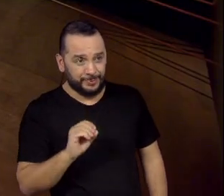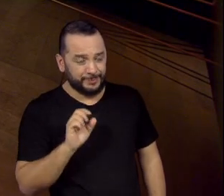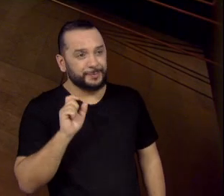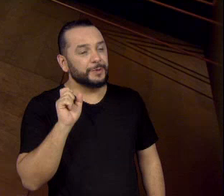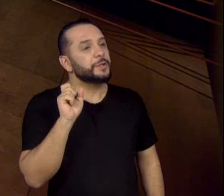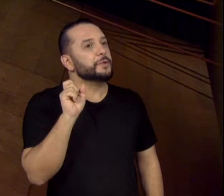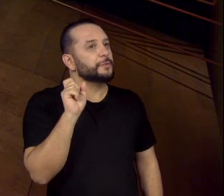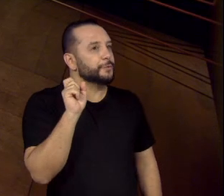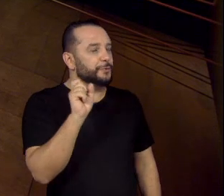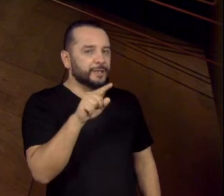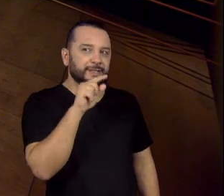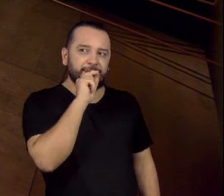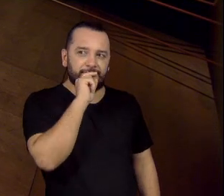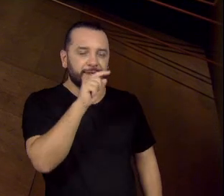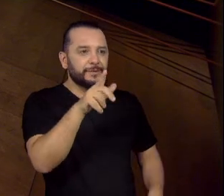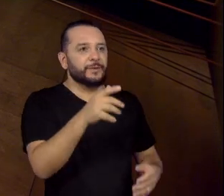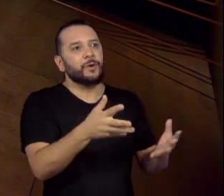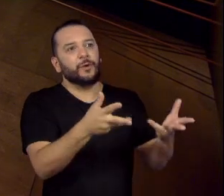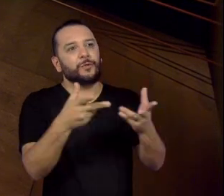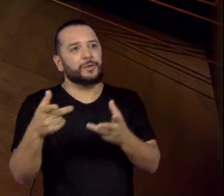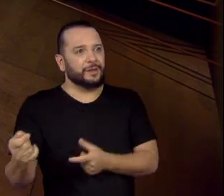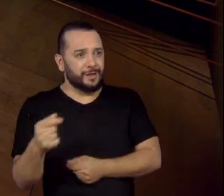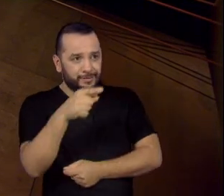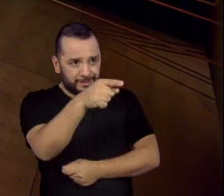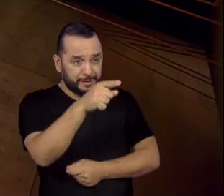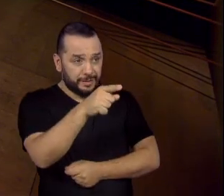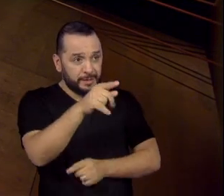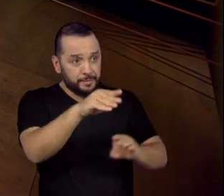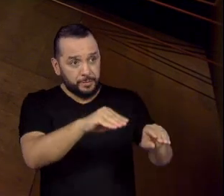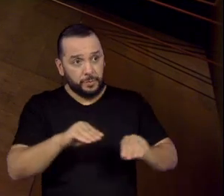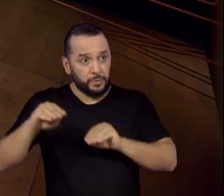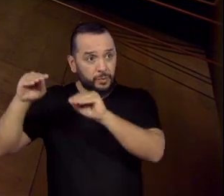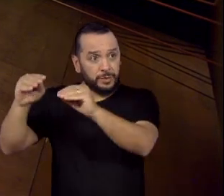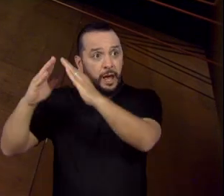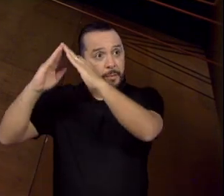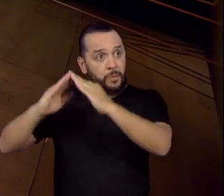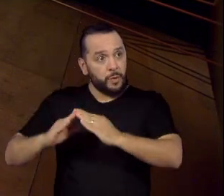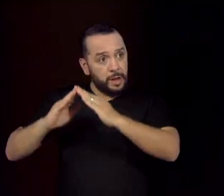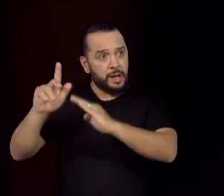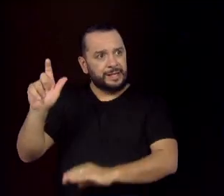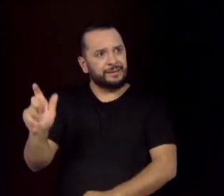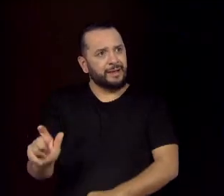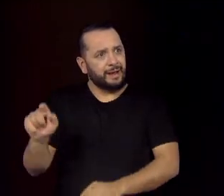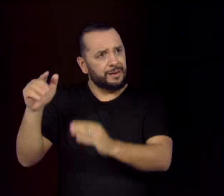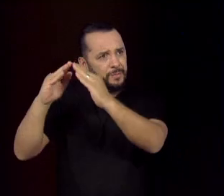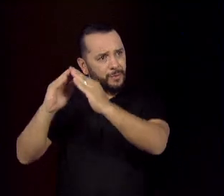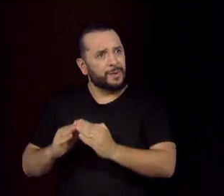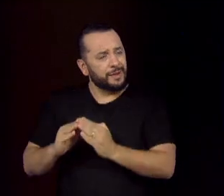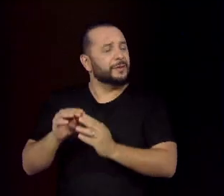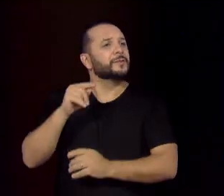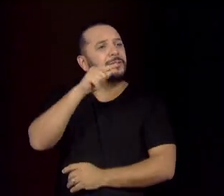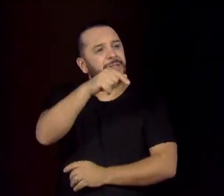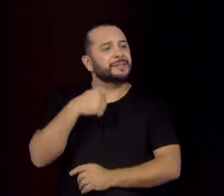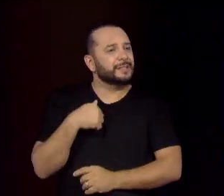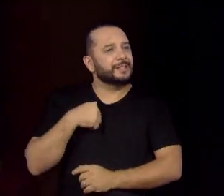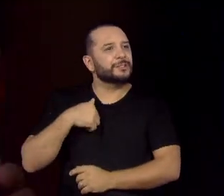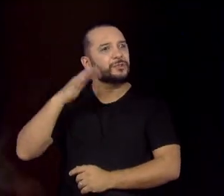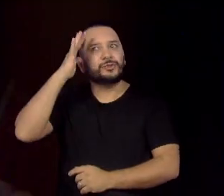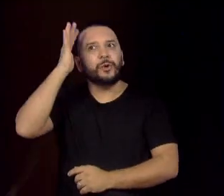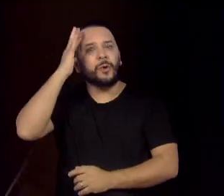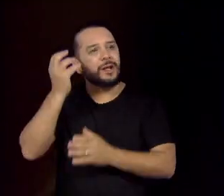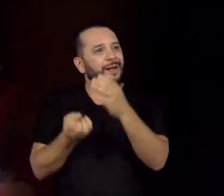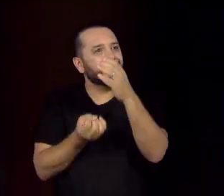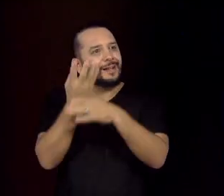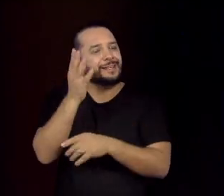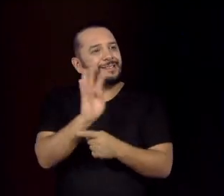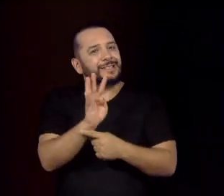aventuras, você foi convidado para morar na Itália, né, e realizar o sonho de fazer cinema. Mas sobre